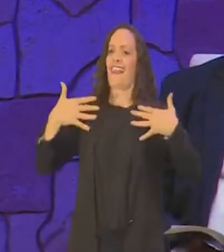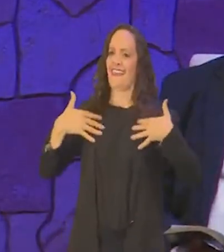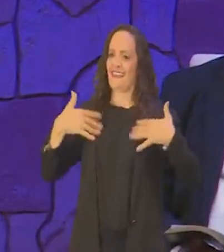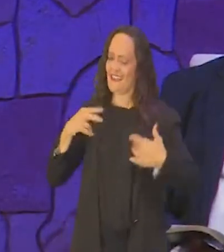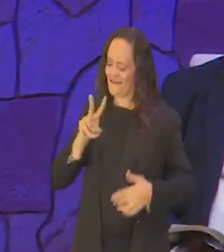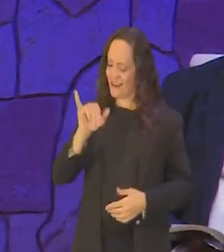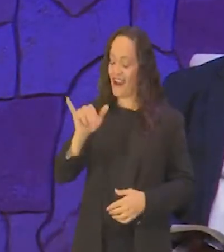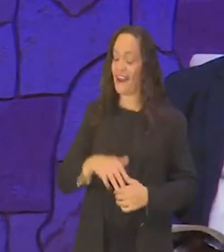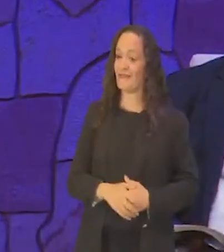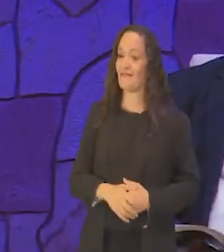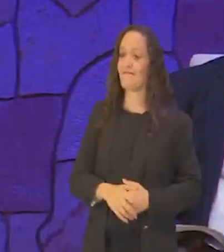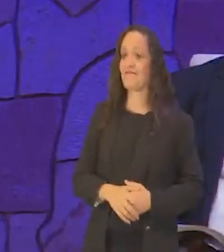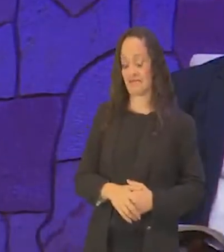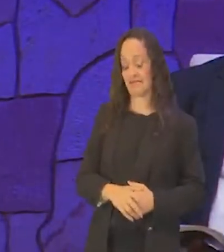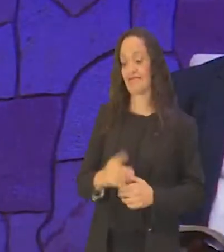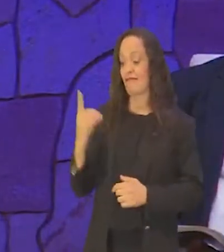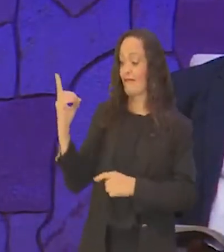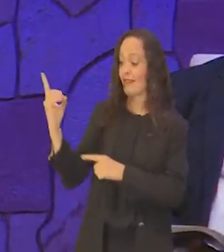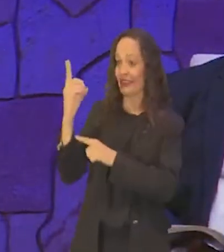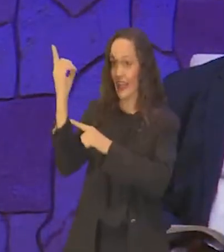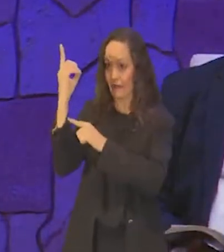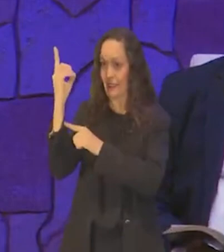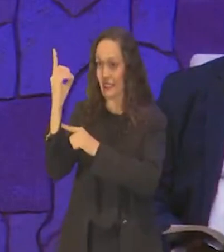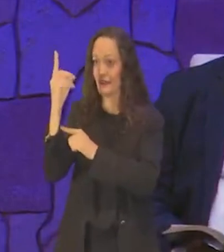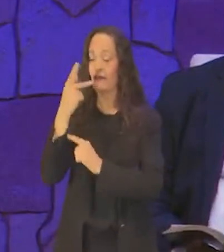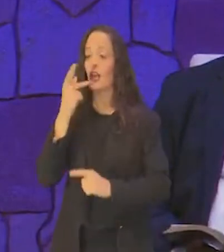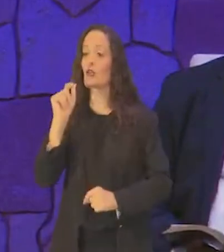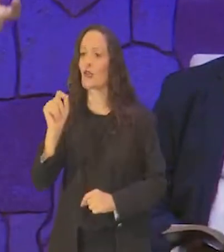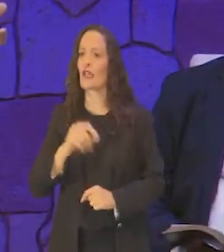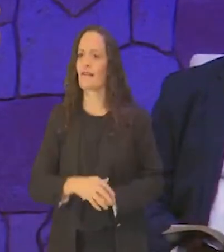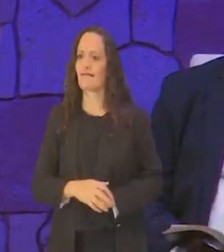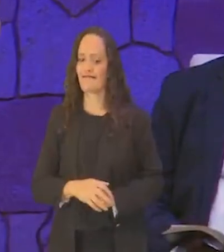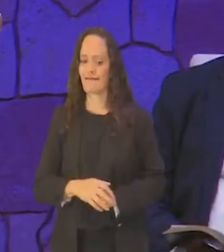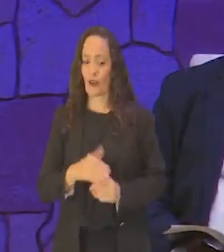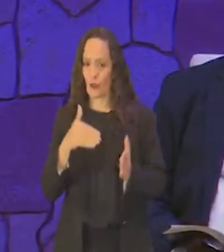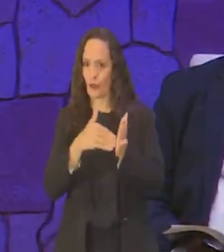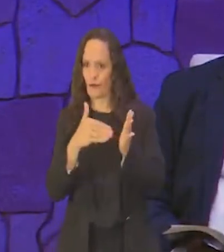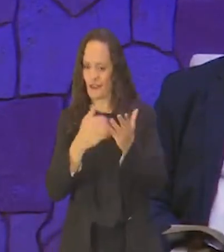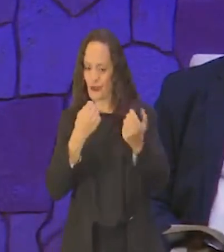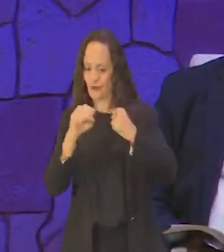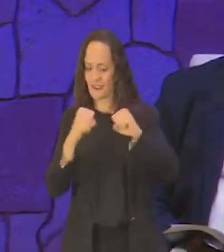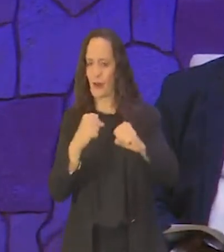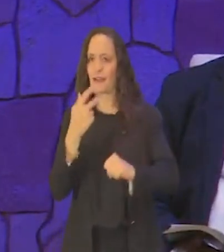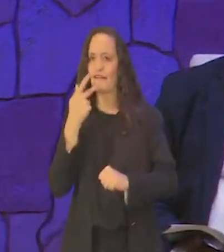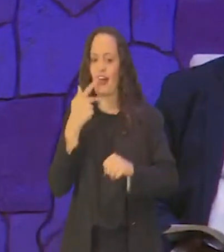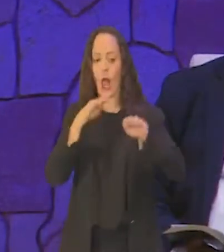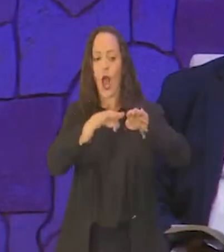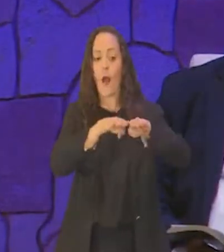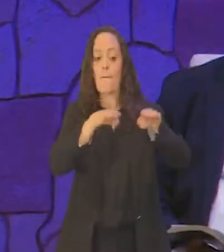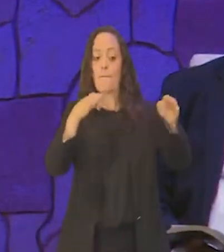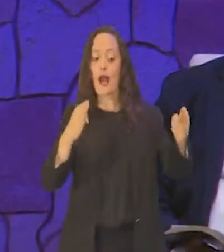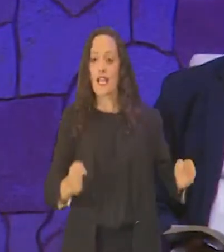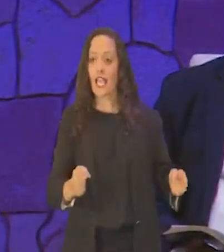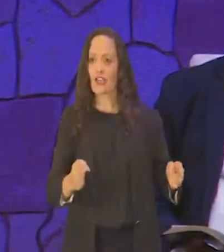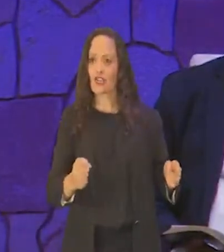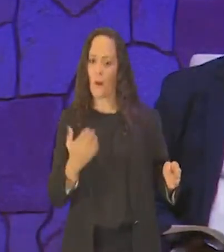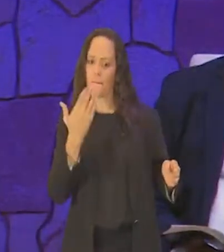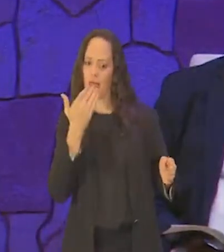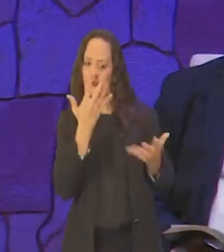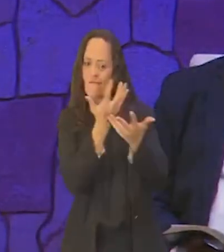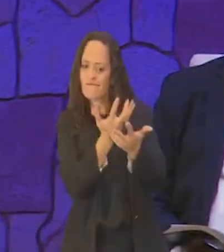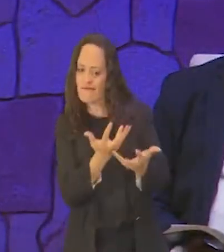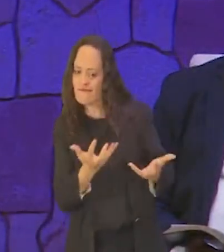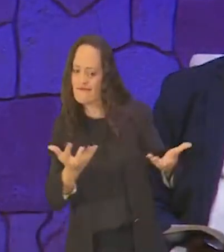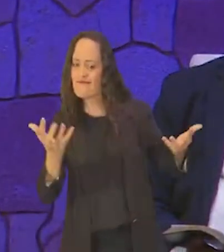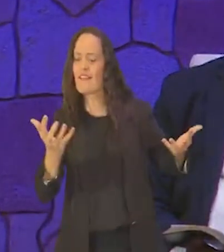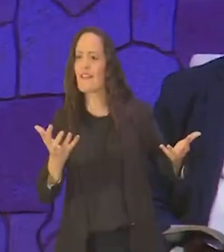que Davi, ele coloca aqui a figura de um banquete, de um regozijo. E aqui ele